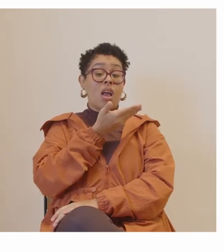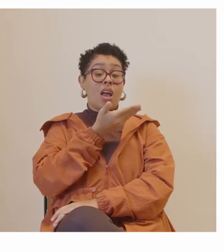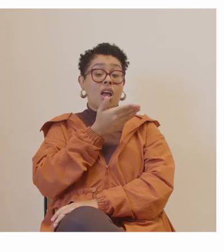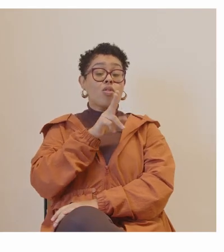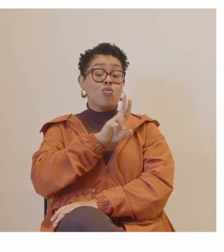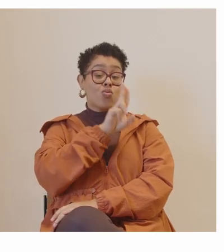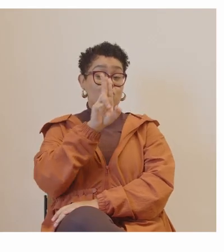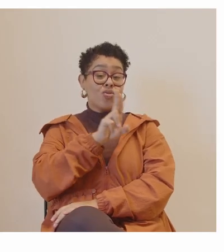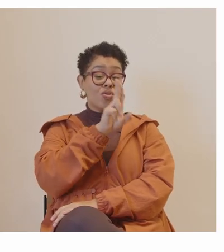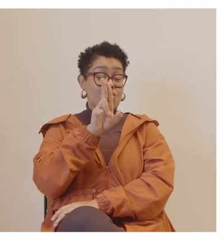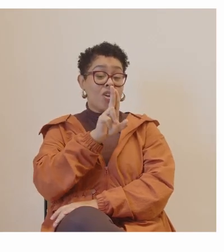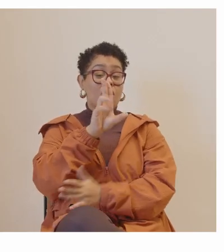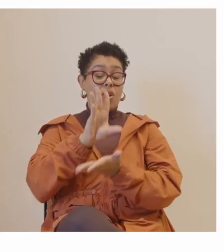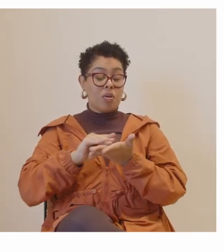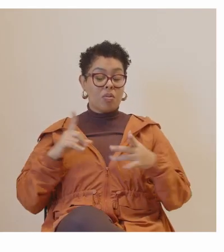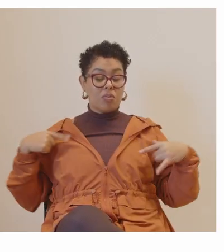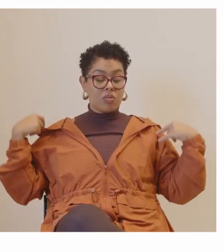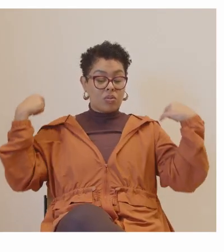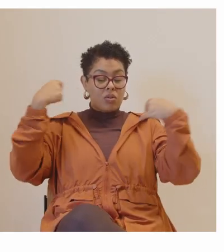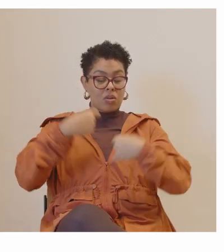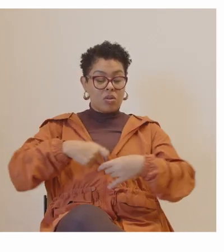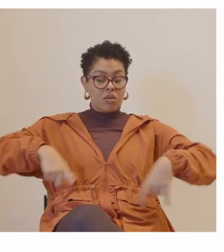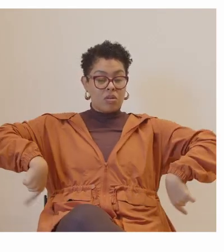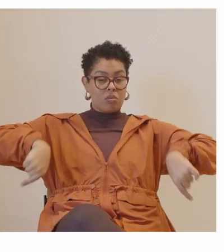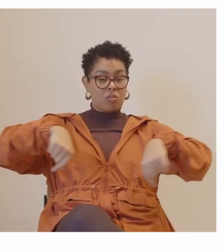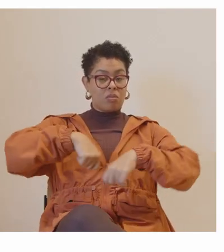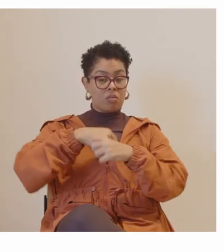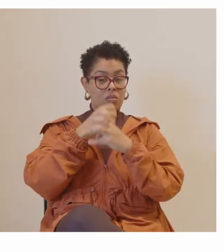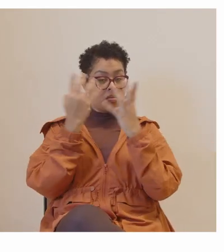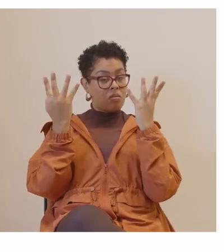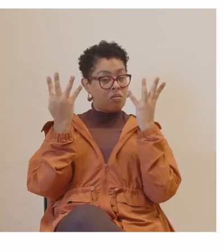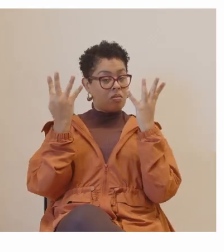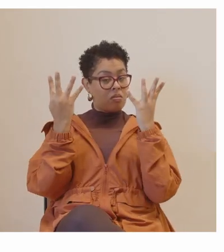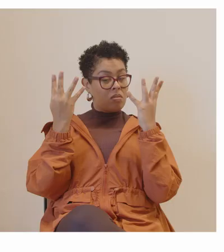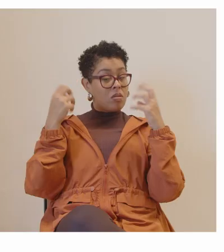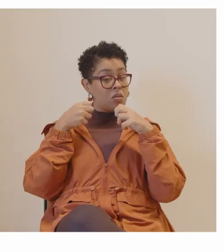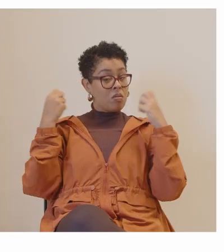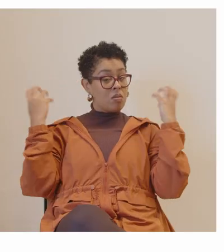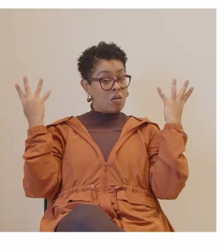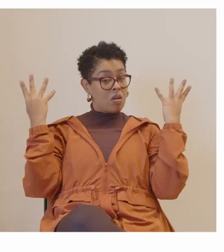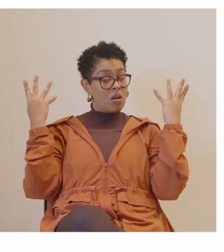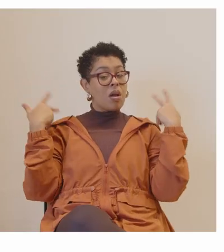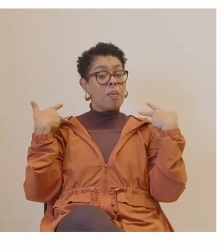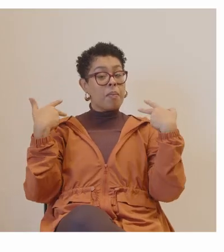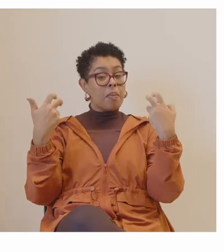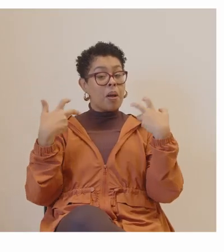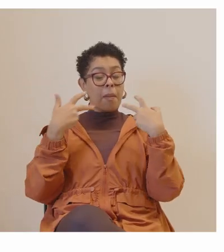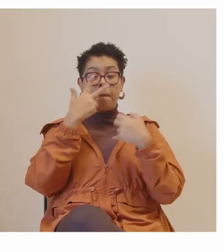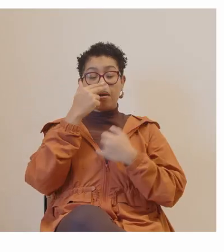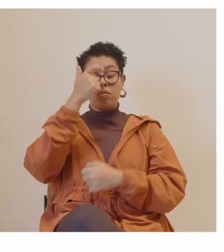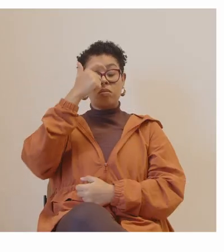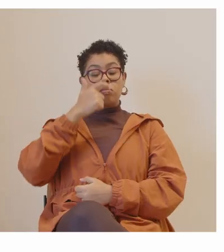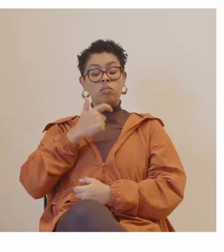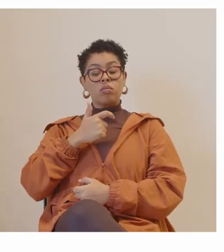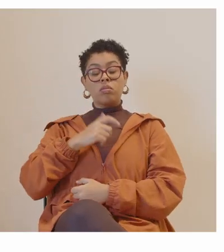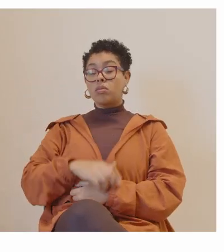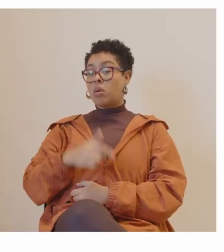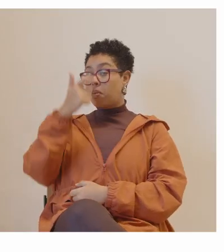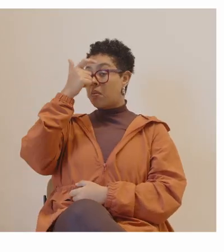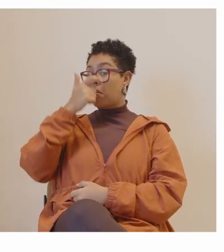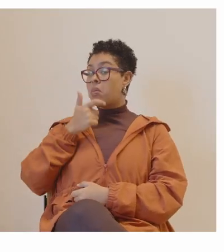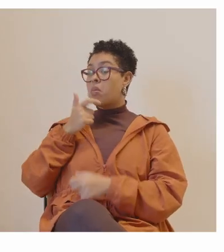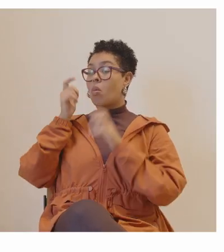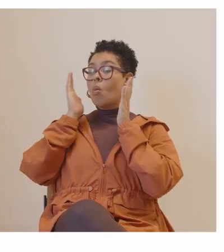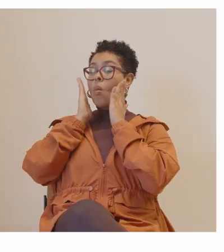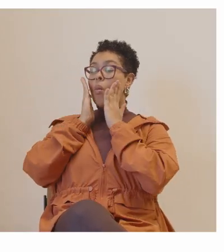modelo, num kimono japonês, com esses leques japoneses ao fundo, né? Vocês percebem que ela é quase uma figura de porcelana, assim, né?